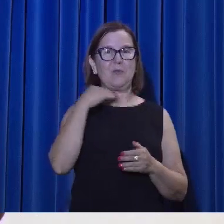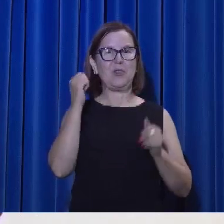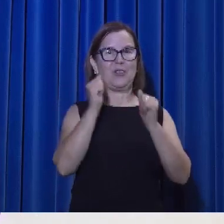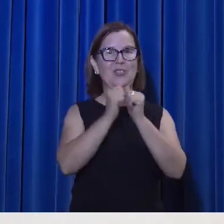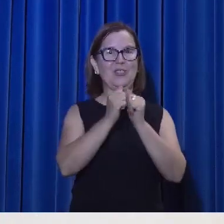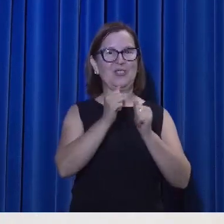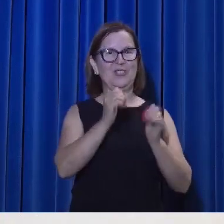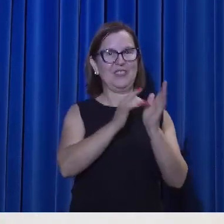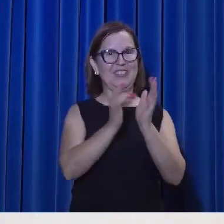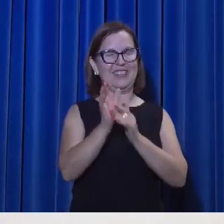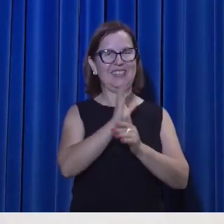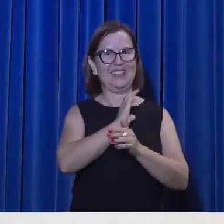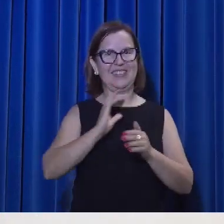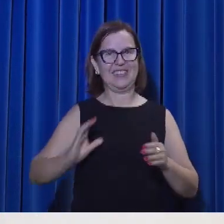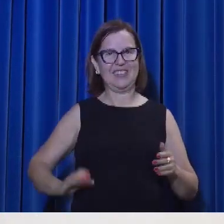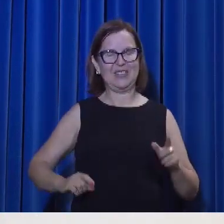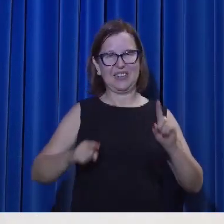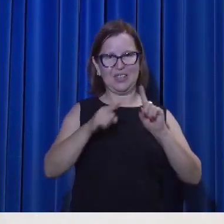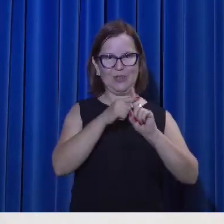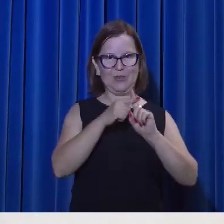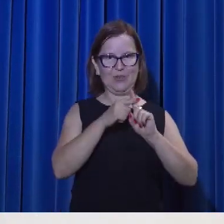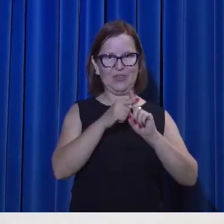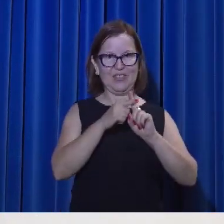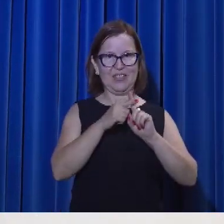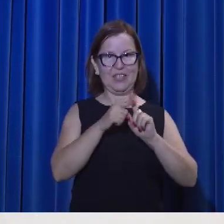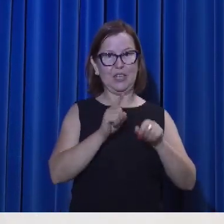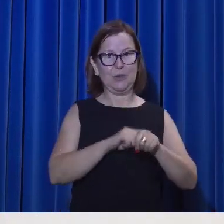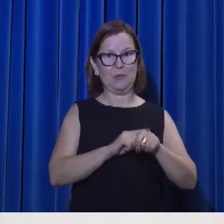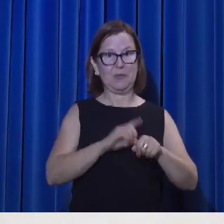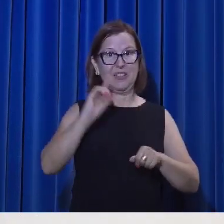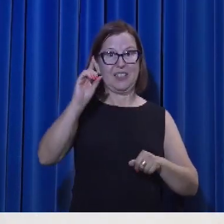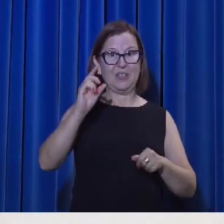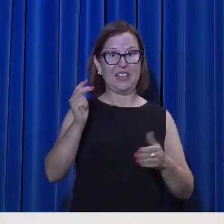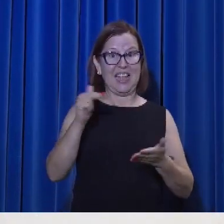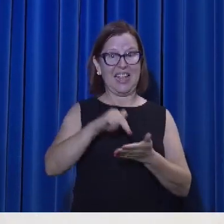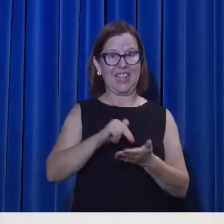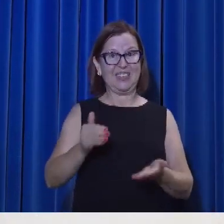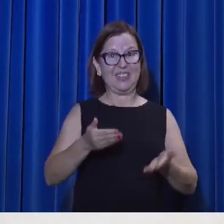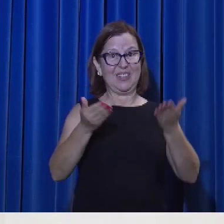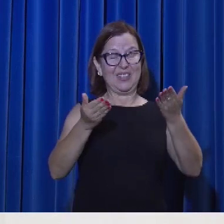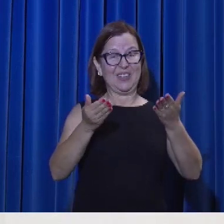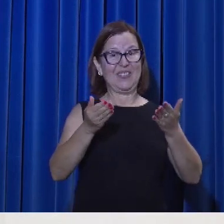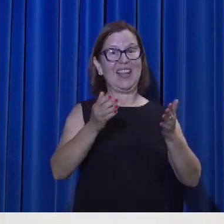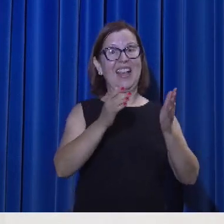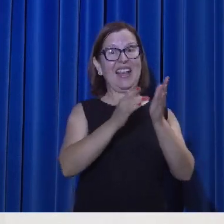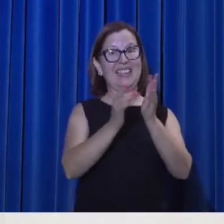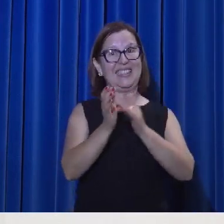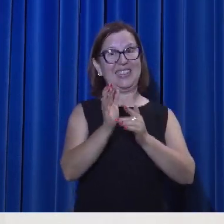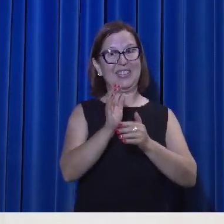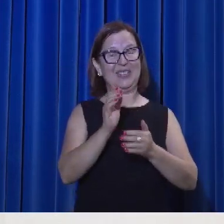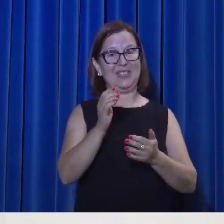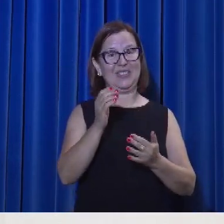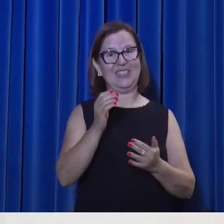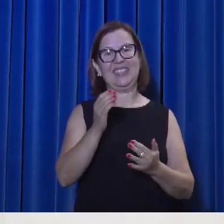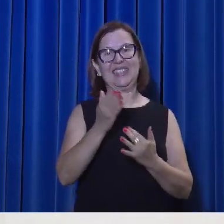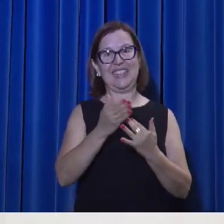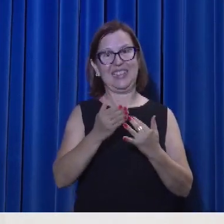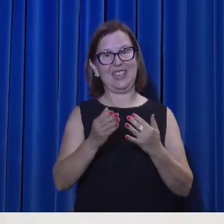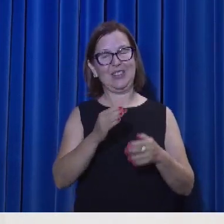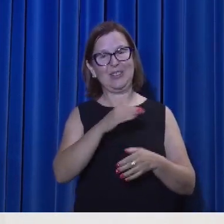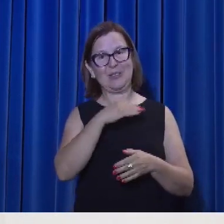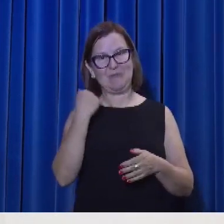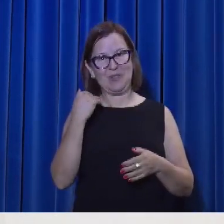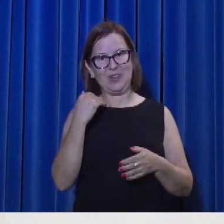nós estávamos juntamente com Ele, sendo ressuscitados em novidade de vida. Esse é o Evangelho, meus irmãos.